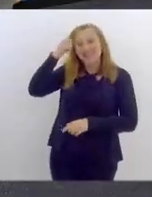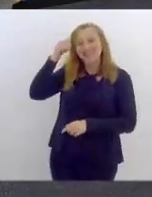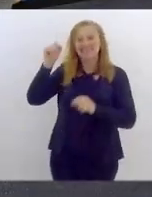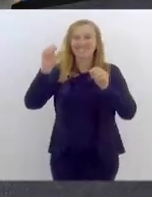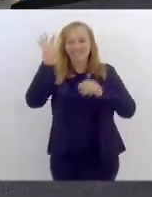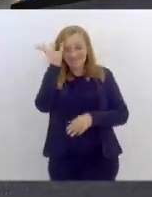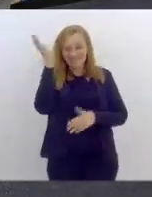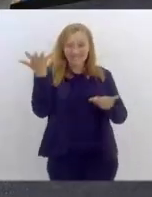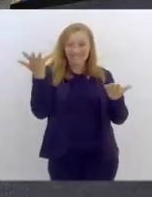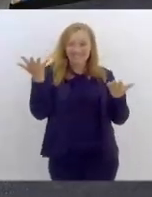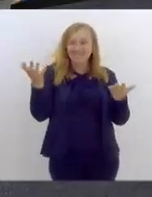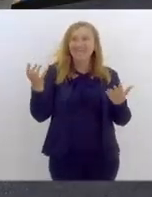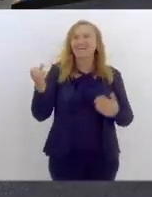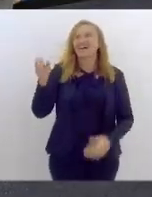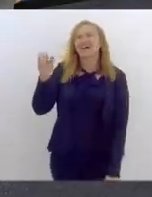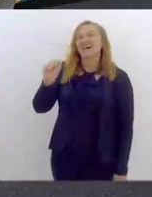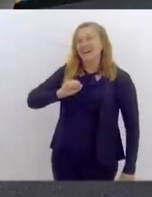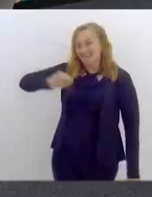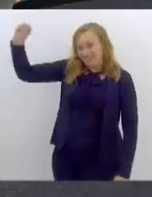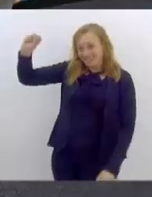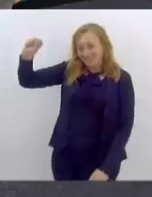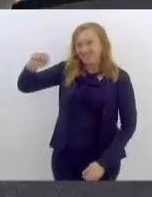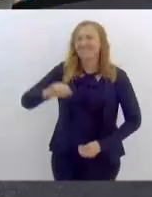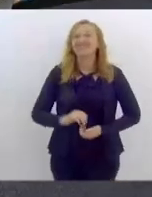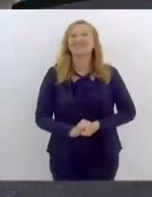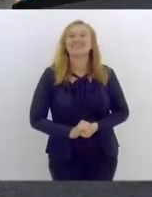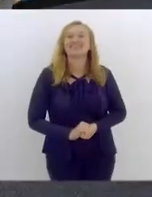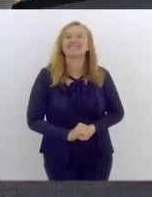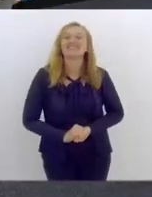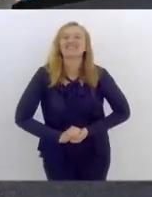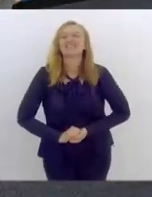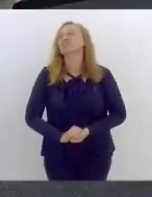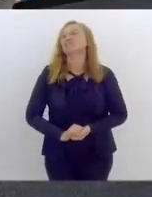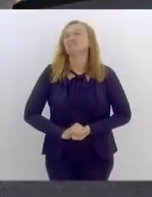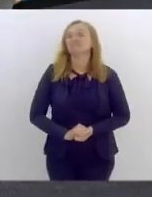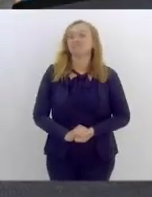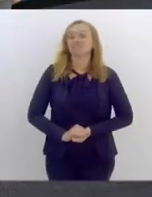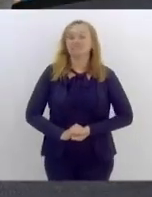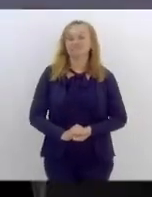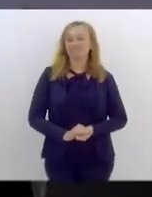linda. Axé. Axé. Ilaro Exu.